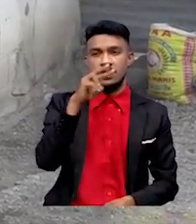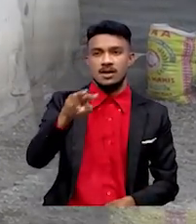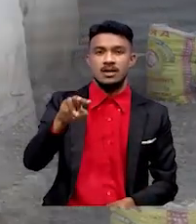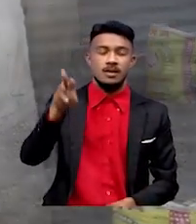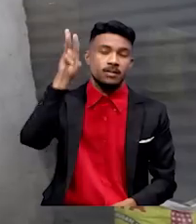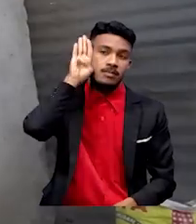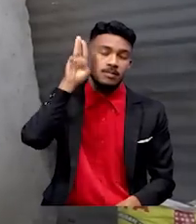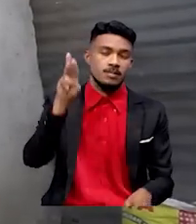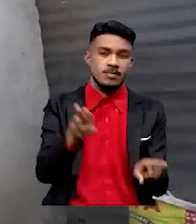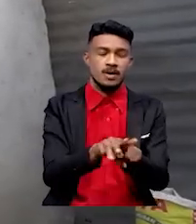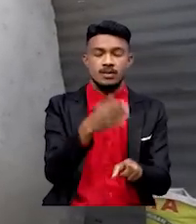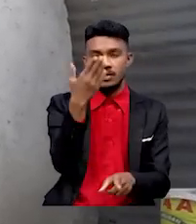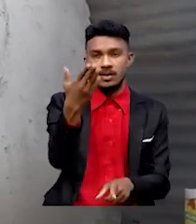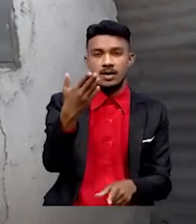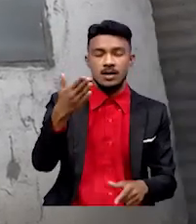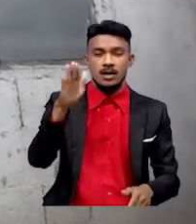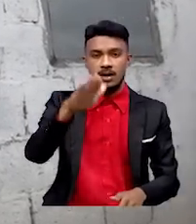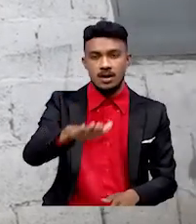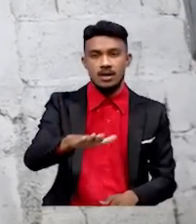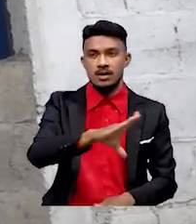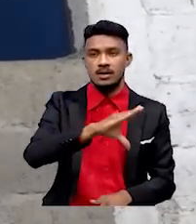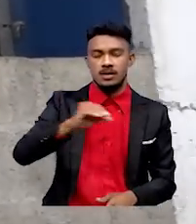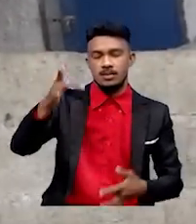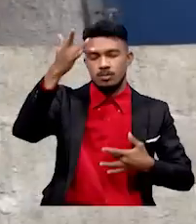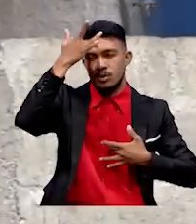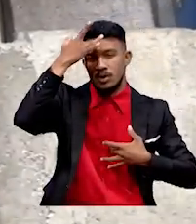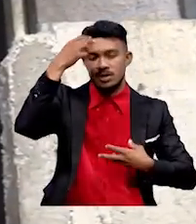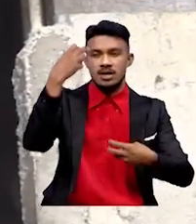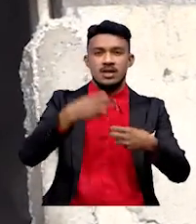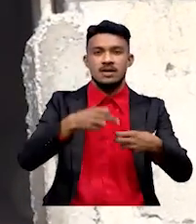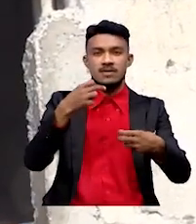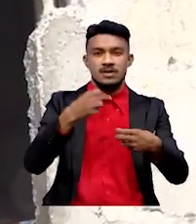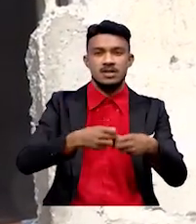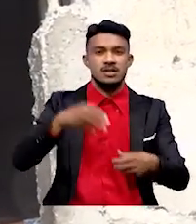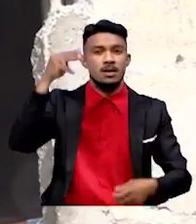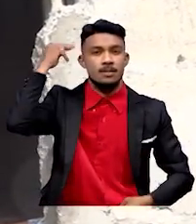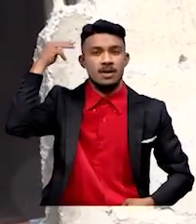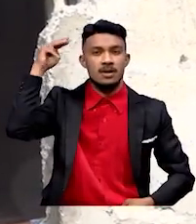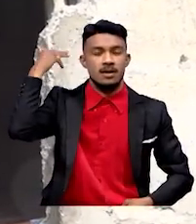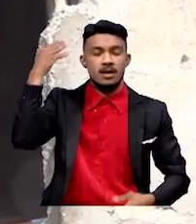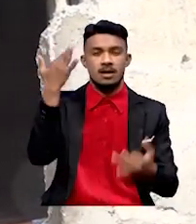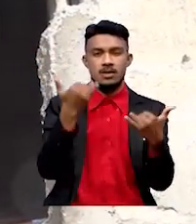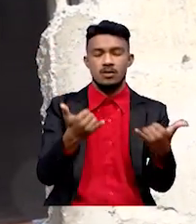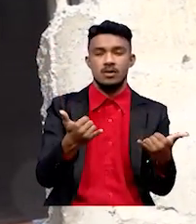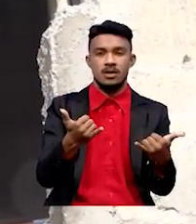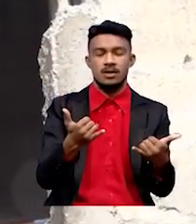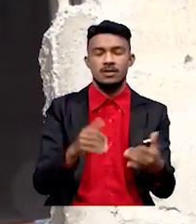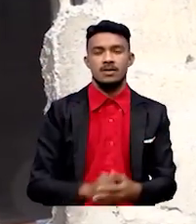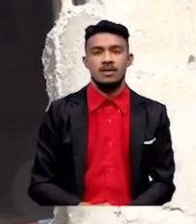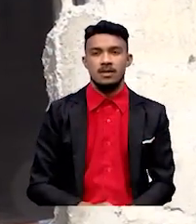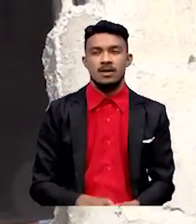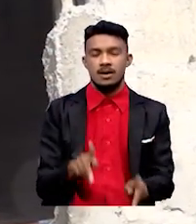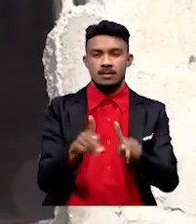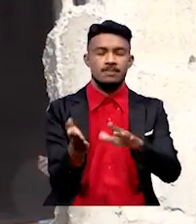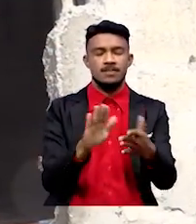ne maune alin moras deficiência mental no agora da daun matebia